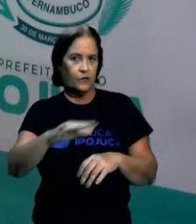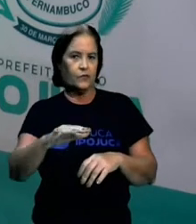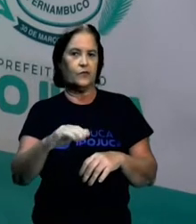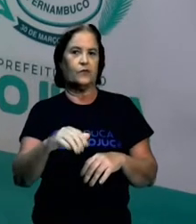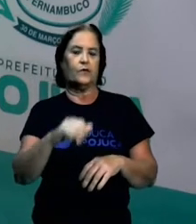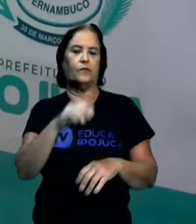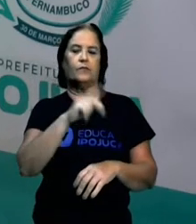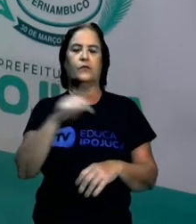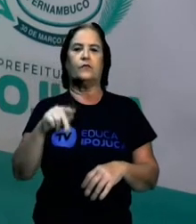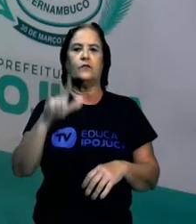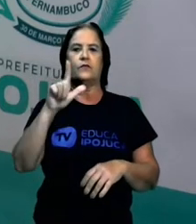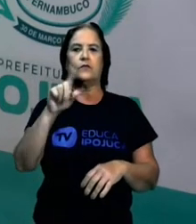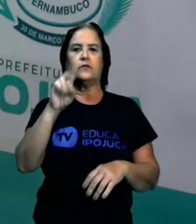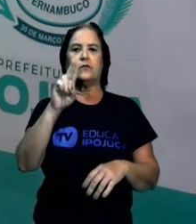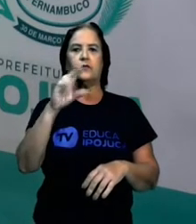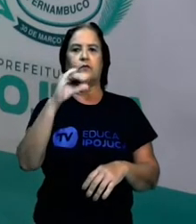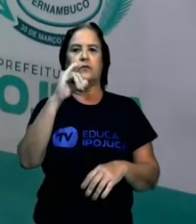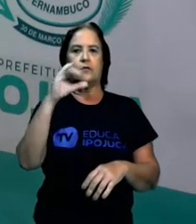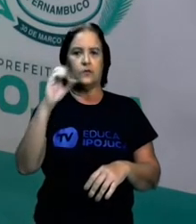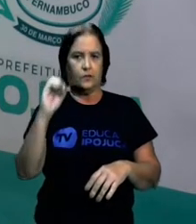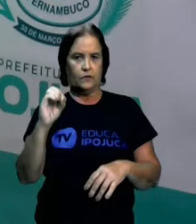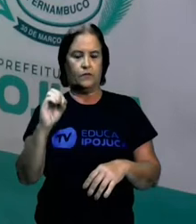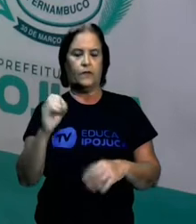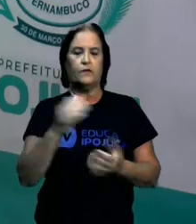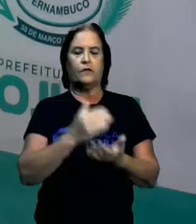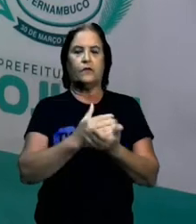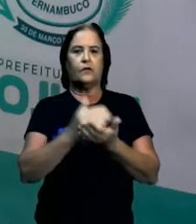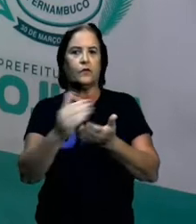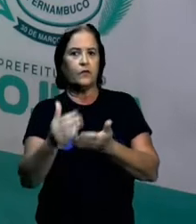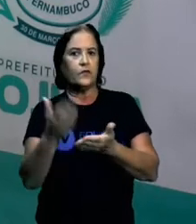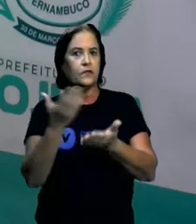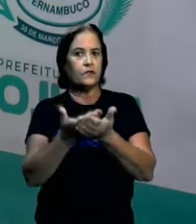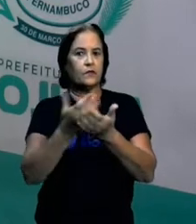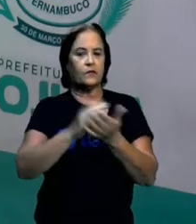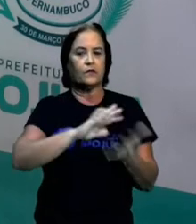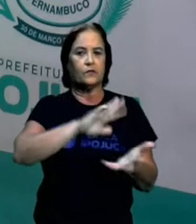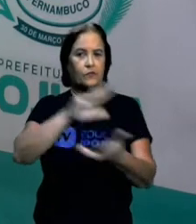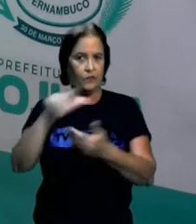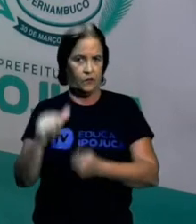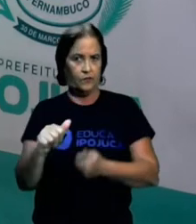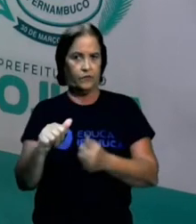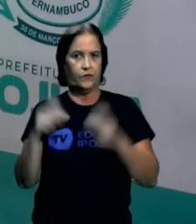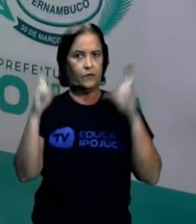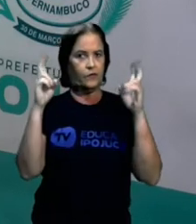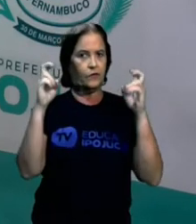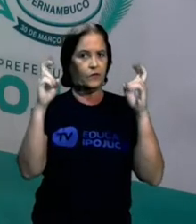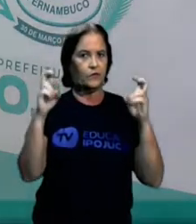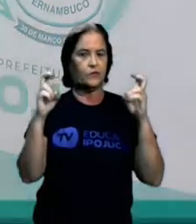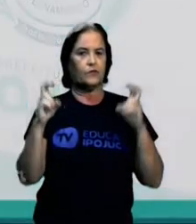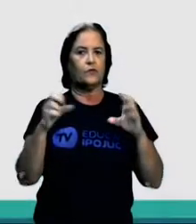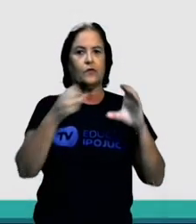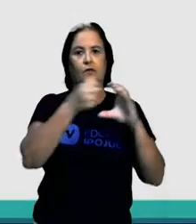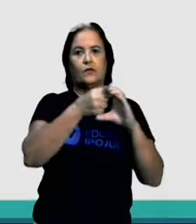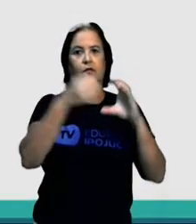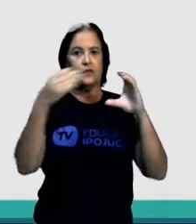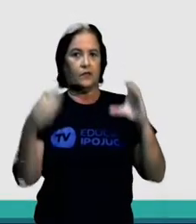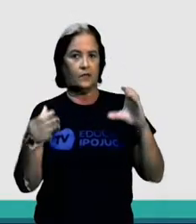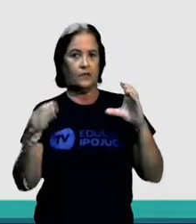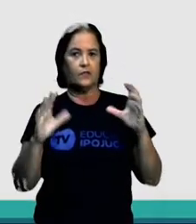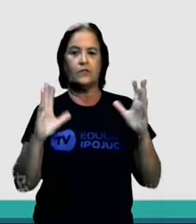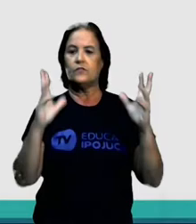professor Lúcio Neto. Nós vamos começar agora a nossa aula de geografia. O nosso assunto de hoje é